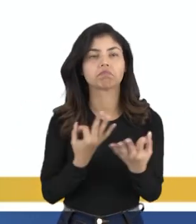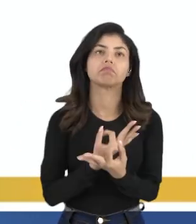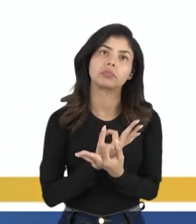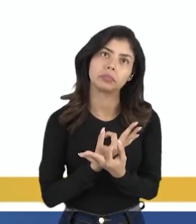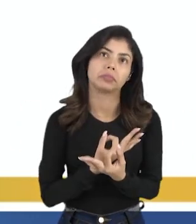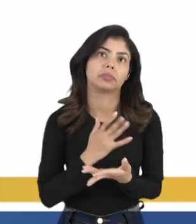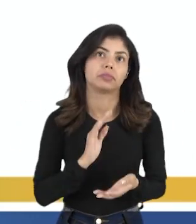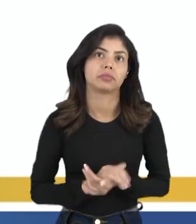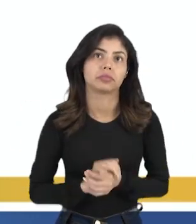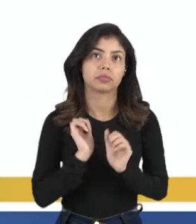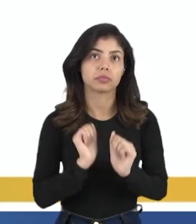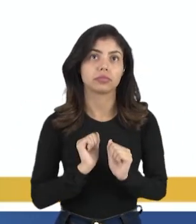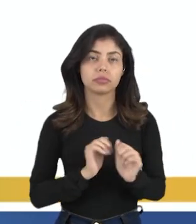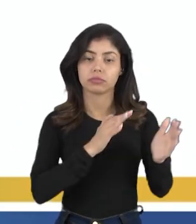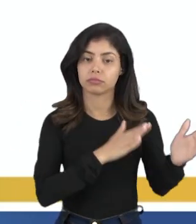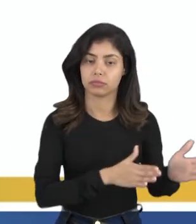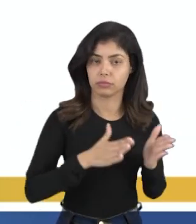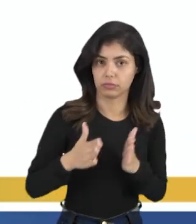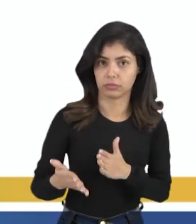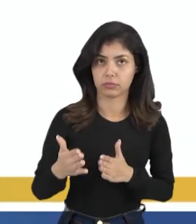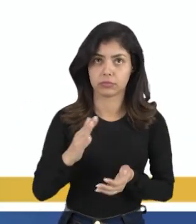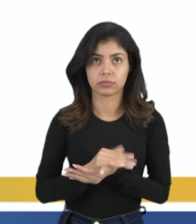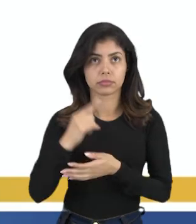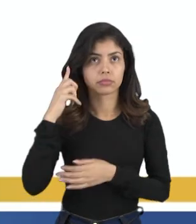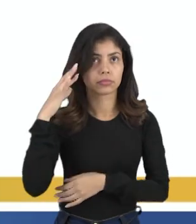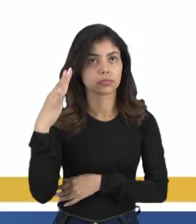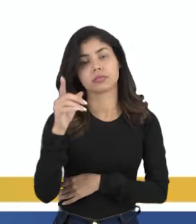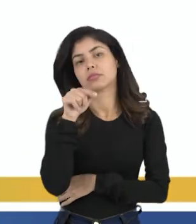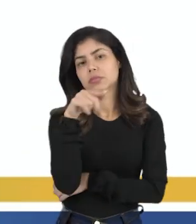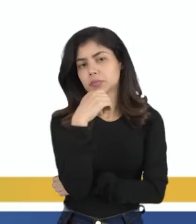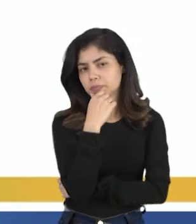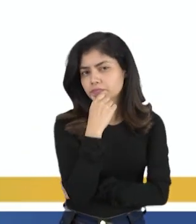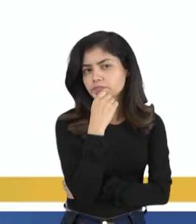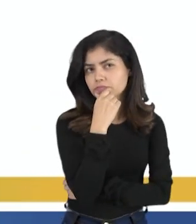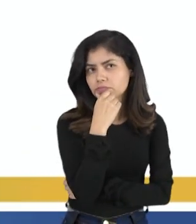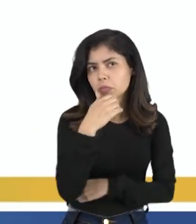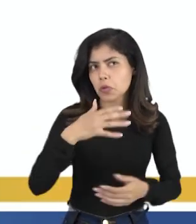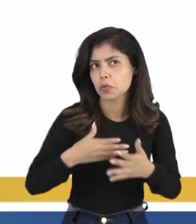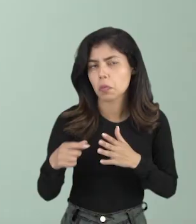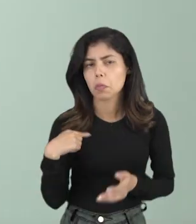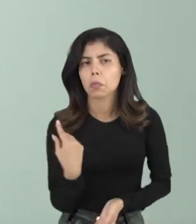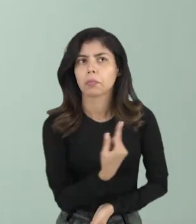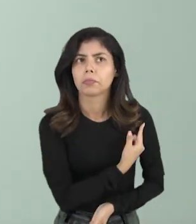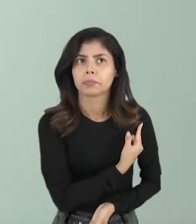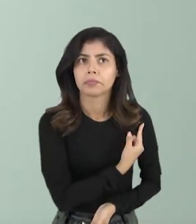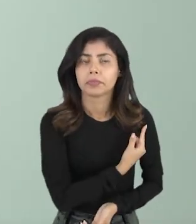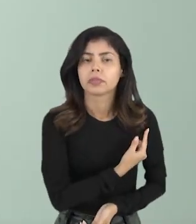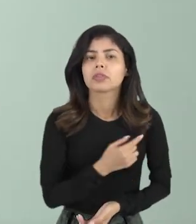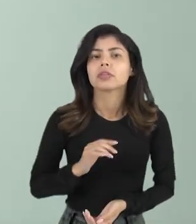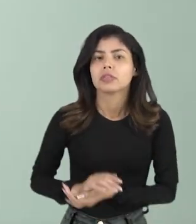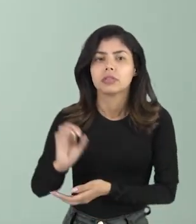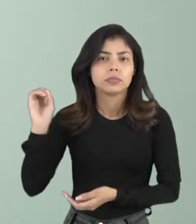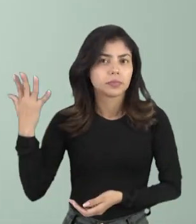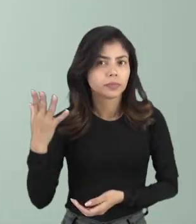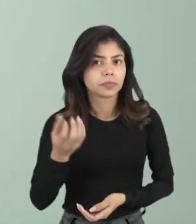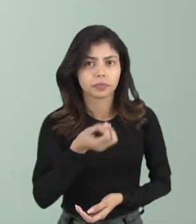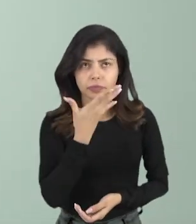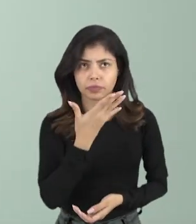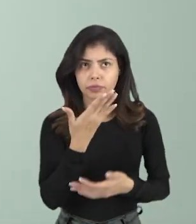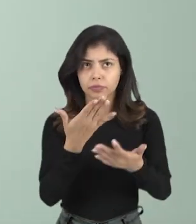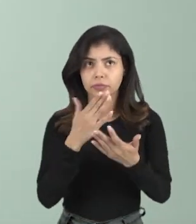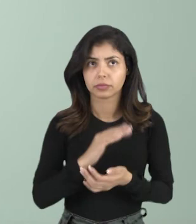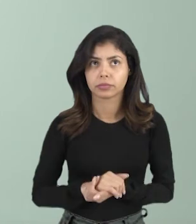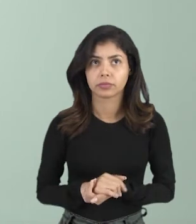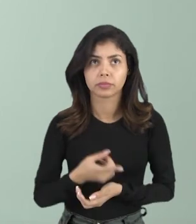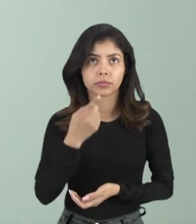belíssima e aí a gente pode, a partir dela, fazer uma reflexão. Será mesmo que qualquer um de nós seria capaz de fazer essa